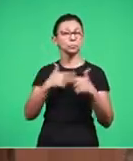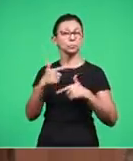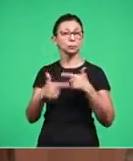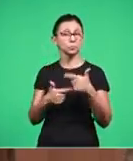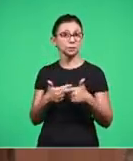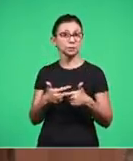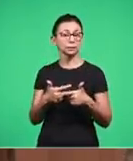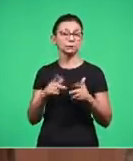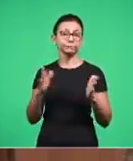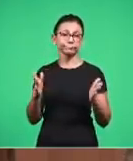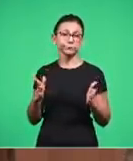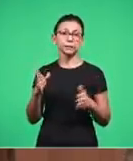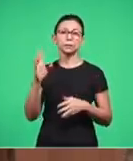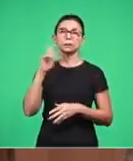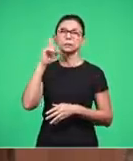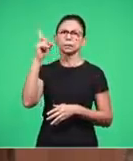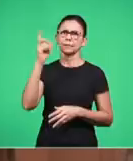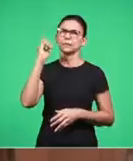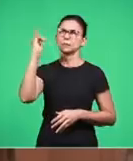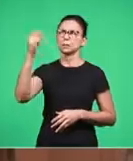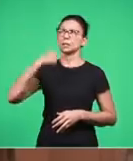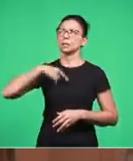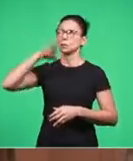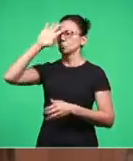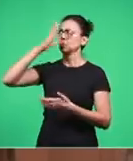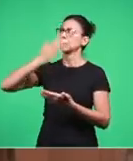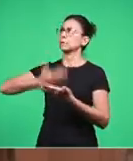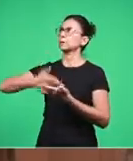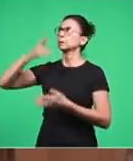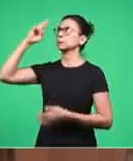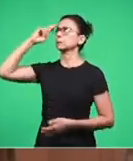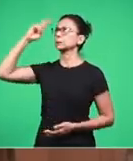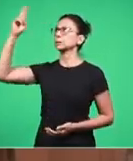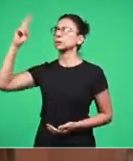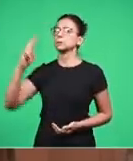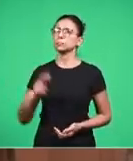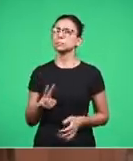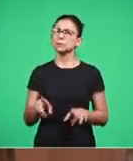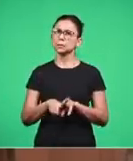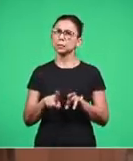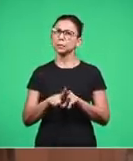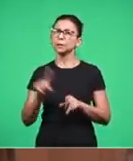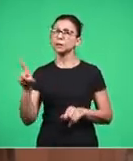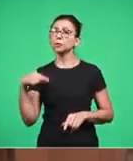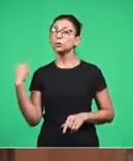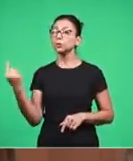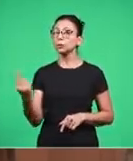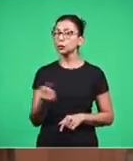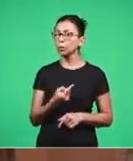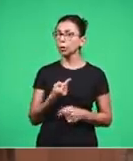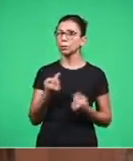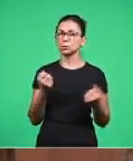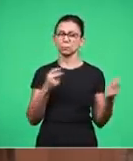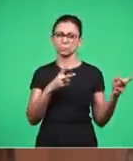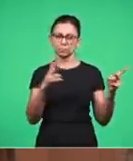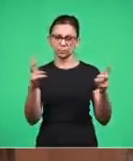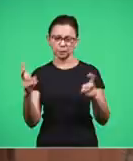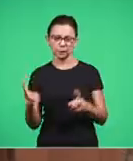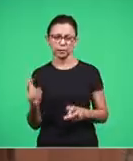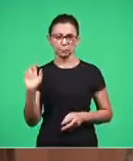em ti. Nós, como servos do Senhor, não interessa o que aconteça à nossa volta, nós estamos confiados no